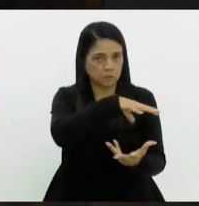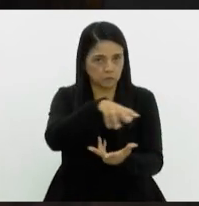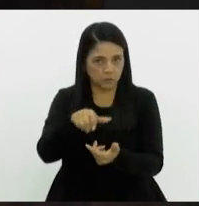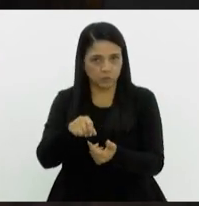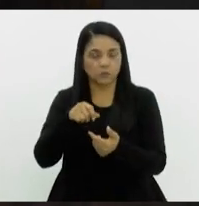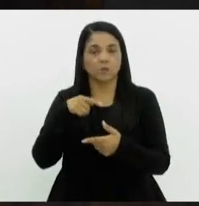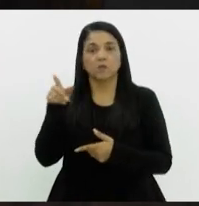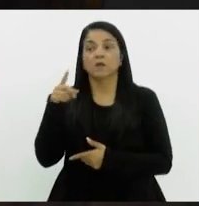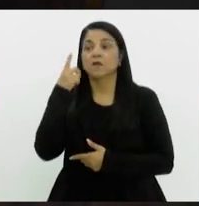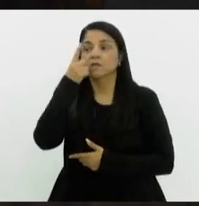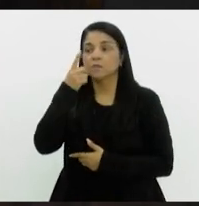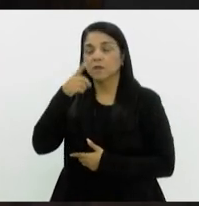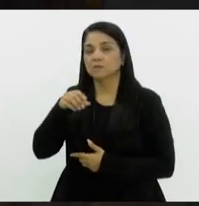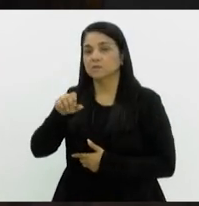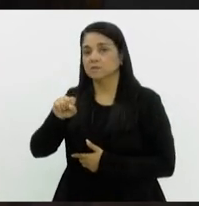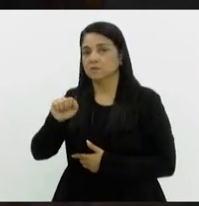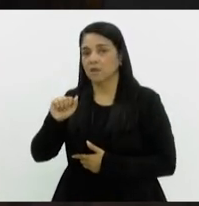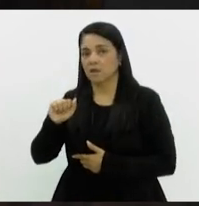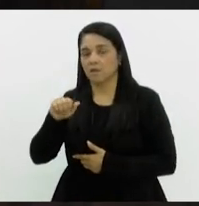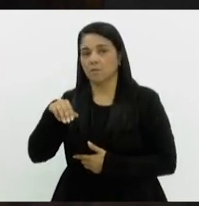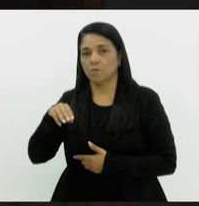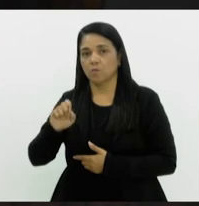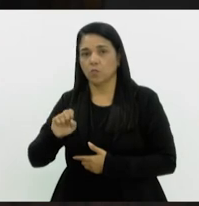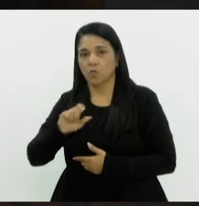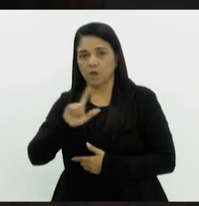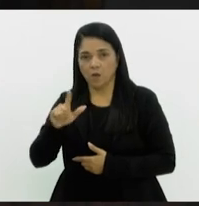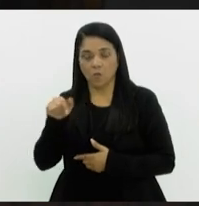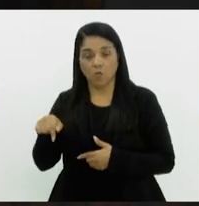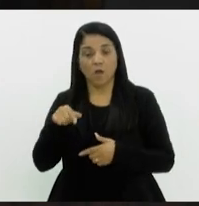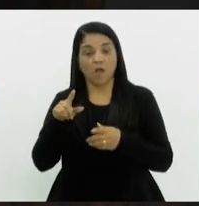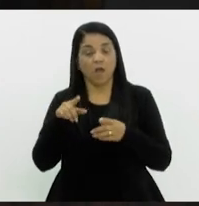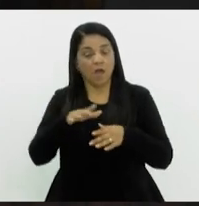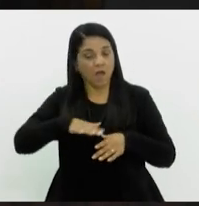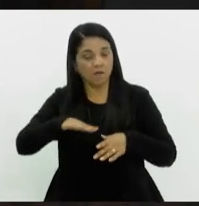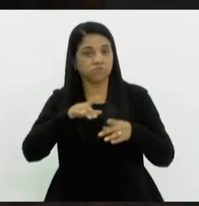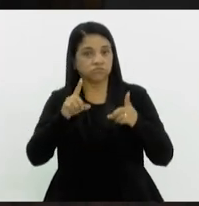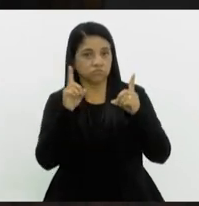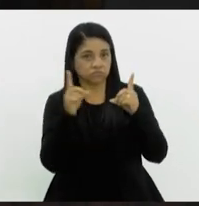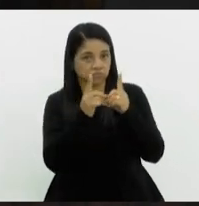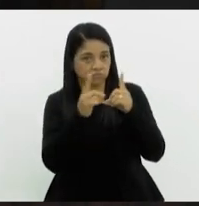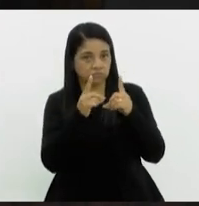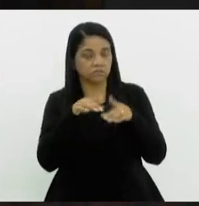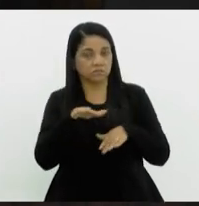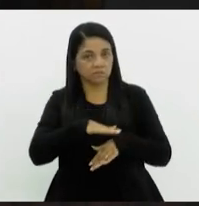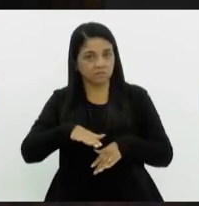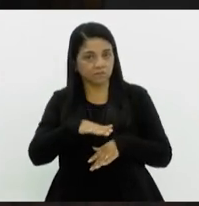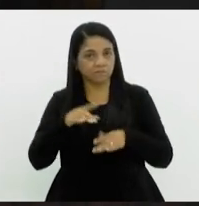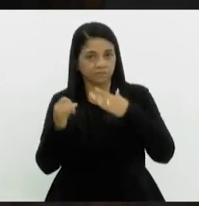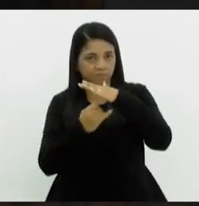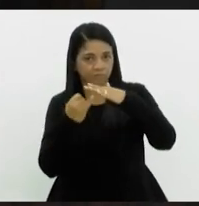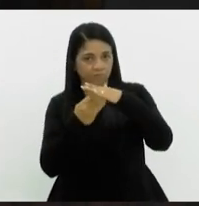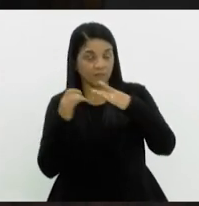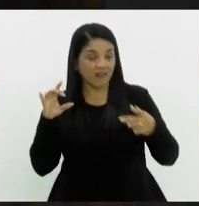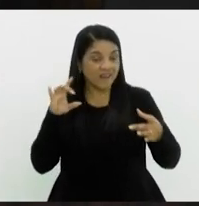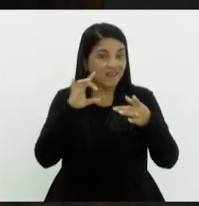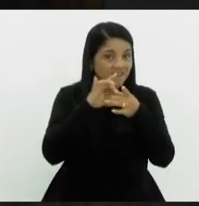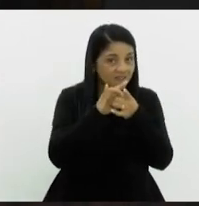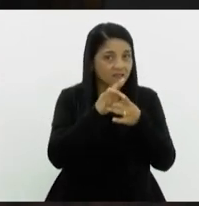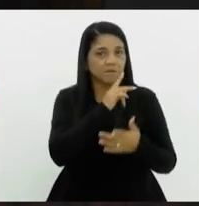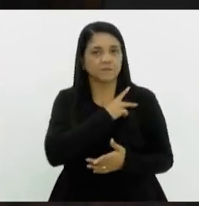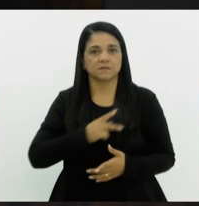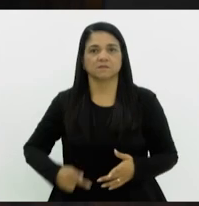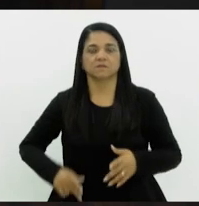Samuel Malafaia, querido, é através desse setor institucional ligado à presidência